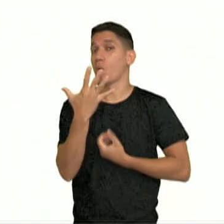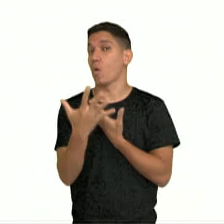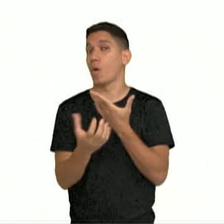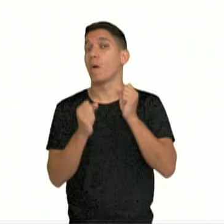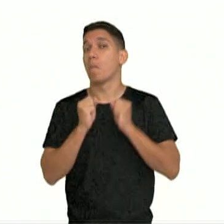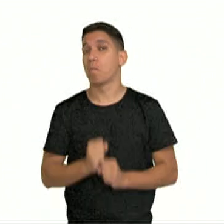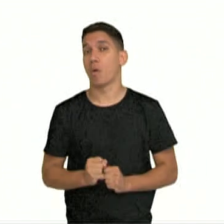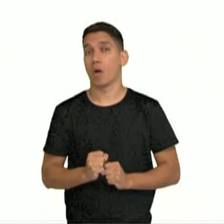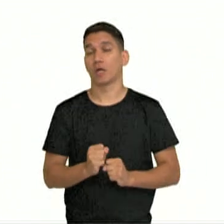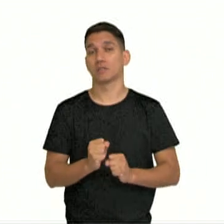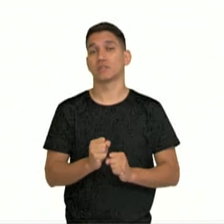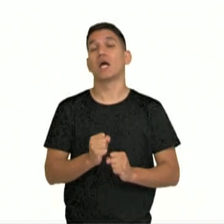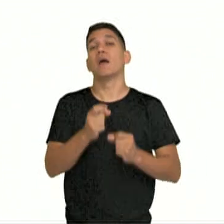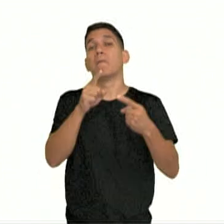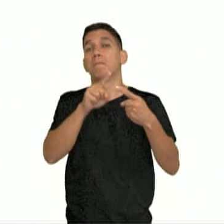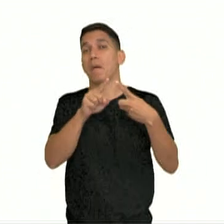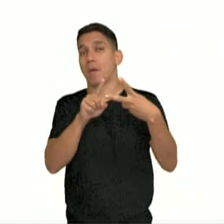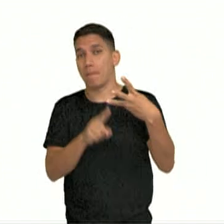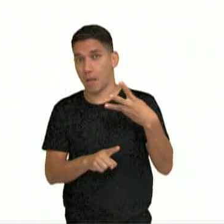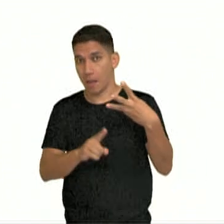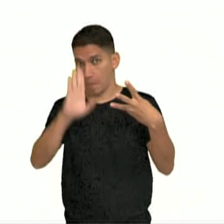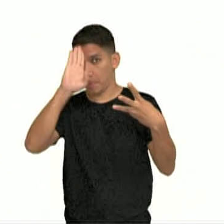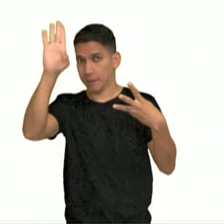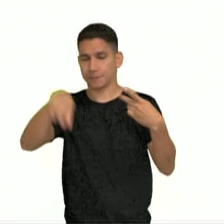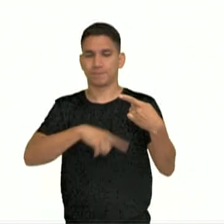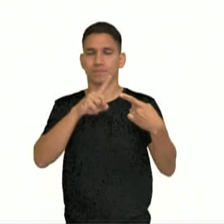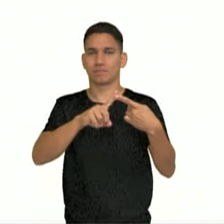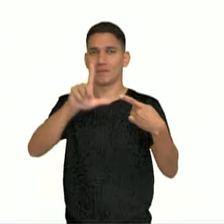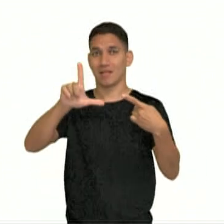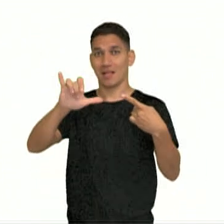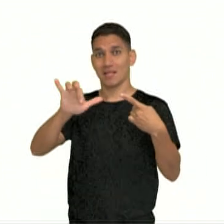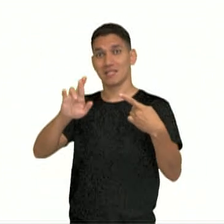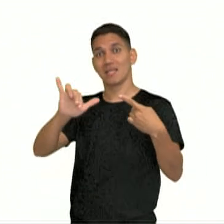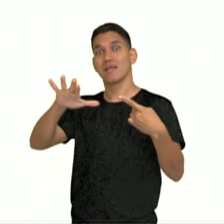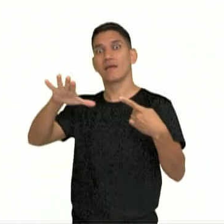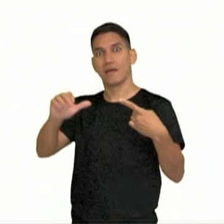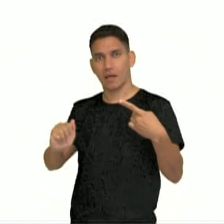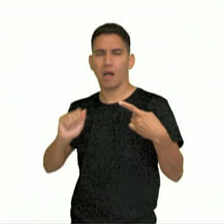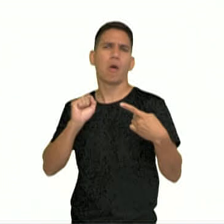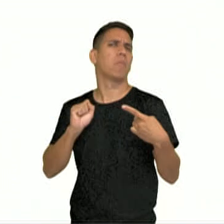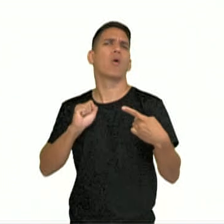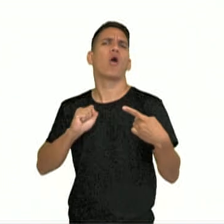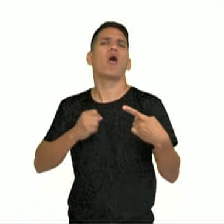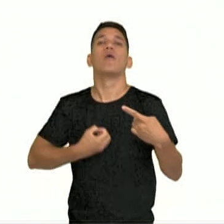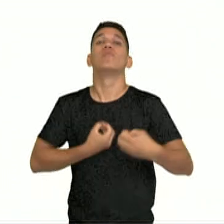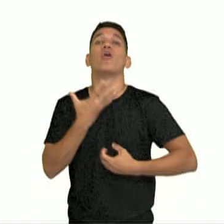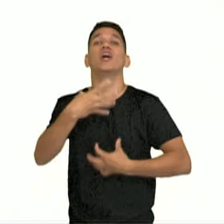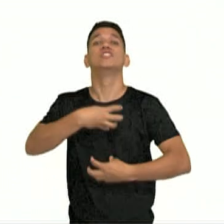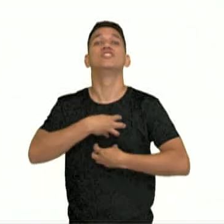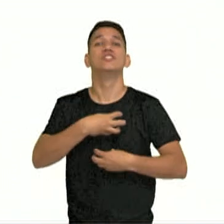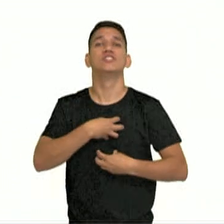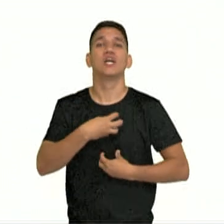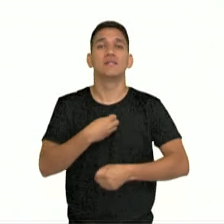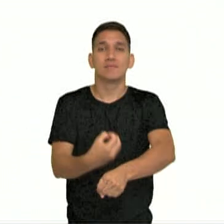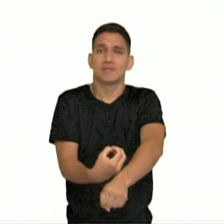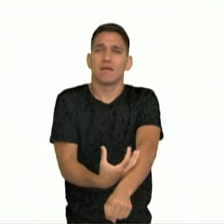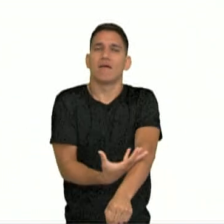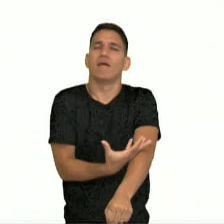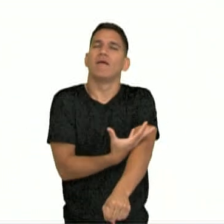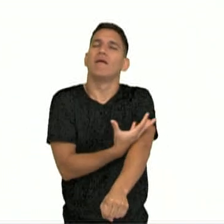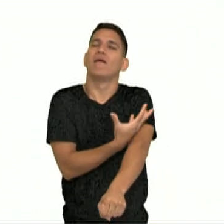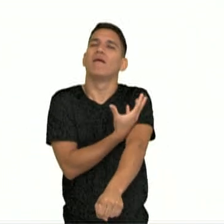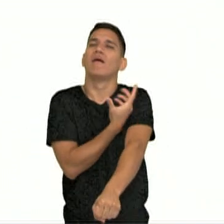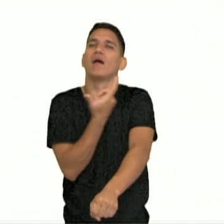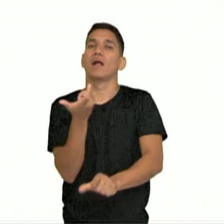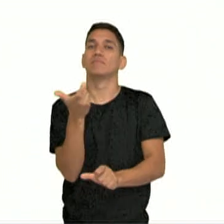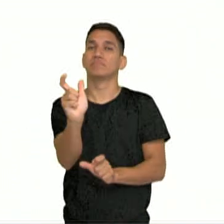em 3 gêneros principais. Poesia lírica, que pode ser traduzido como a maneira de expressar sentimentos por meio da palavra